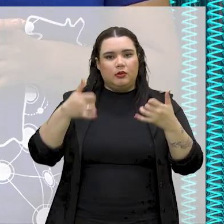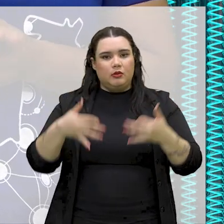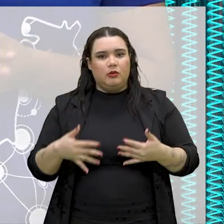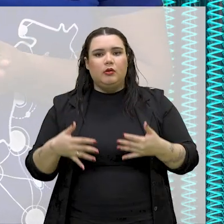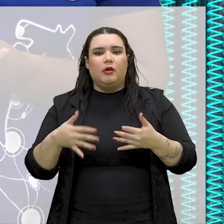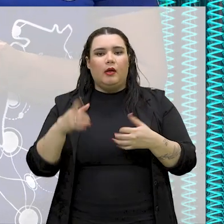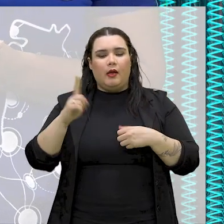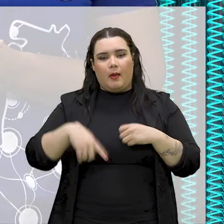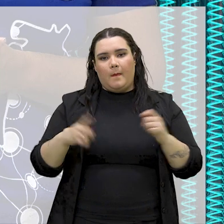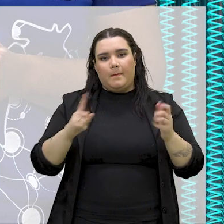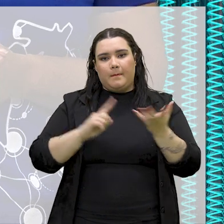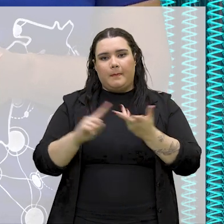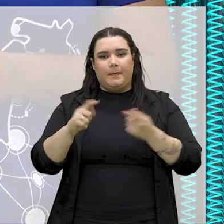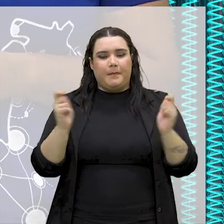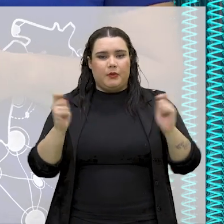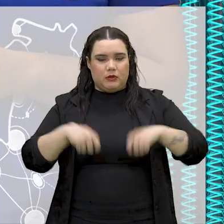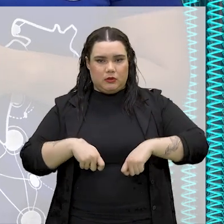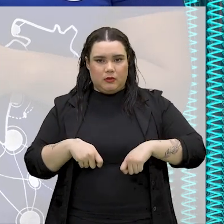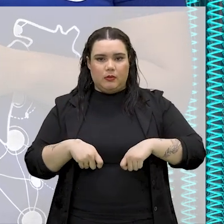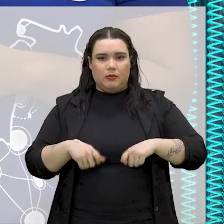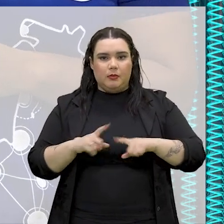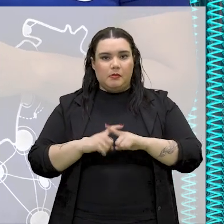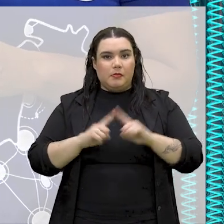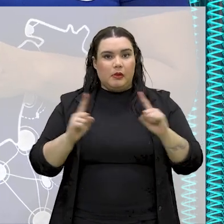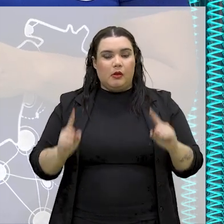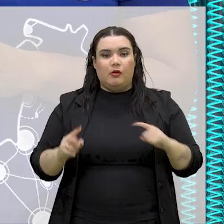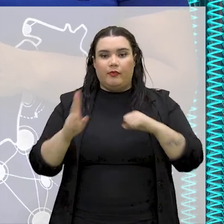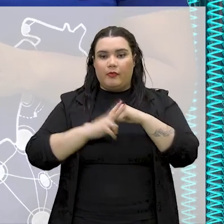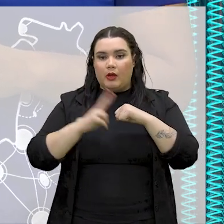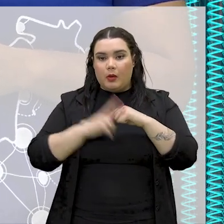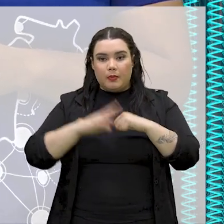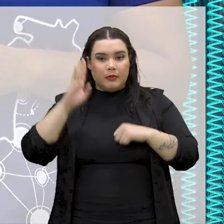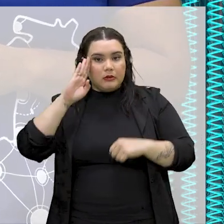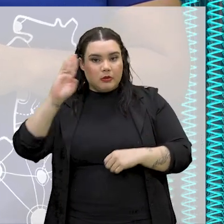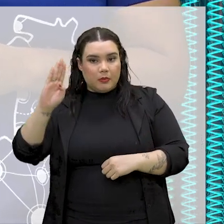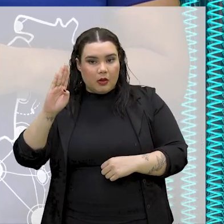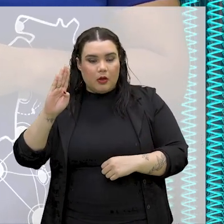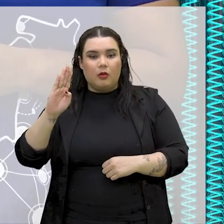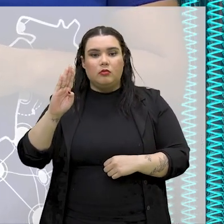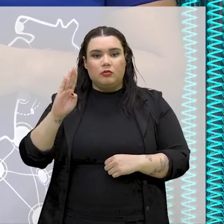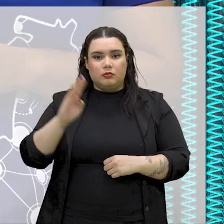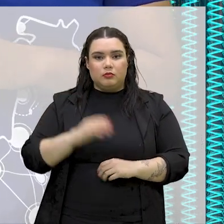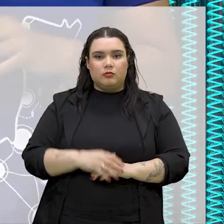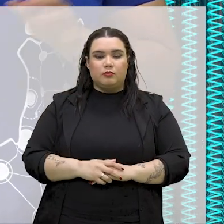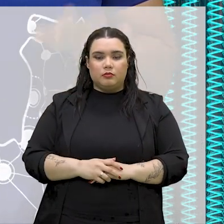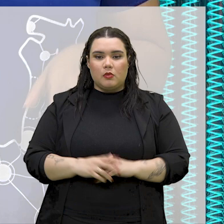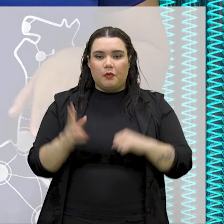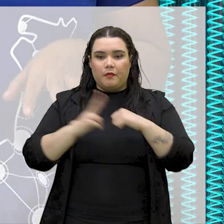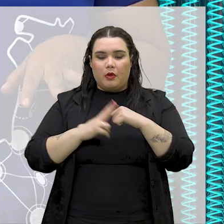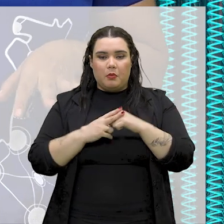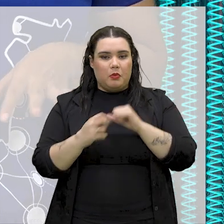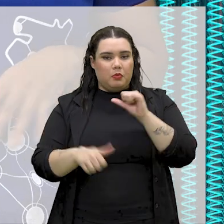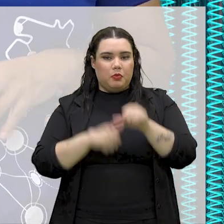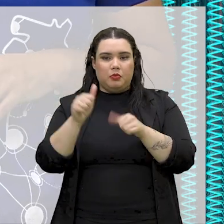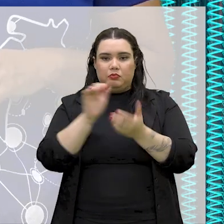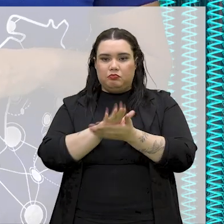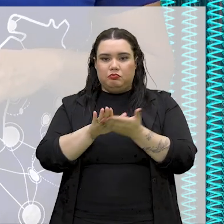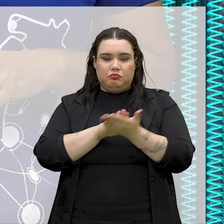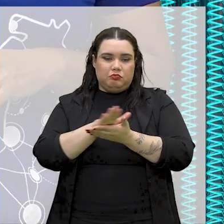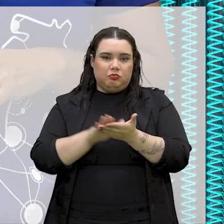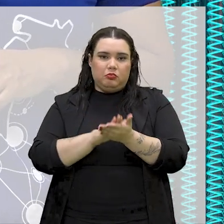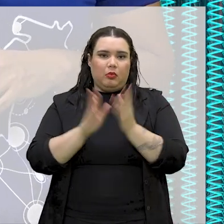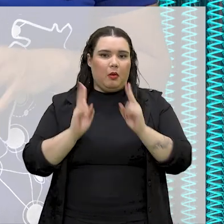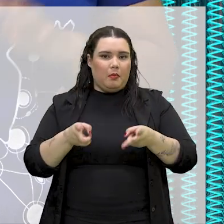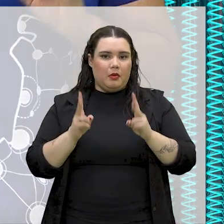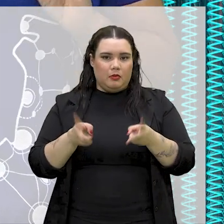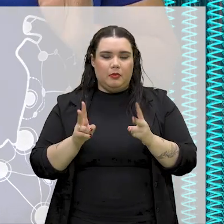de possibilidade, mas o verbo principal, ó, o verbo win não teve modificação nenhuma e nem